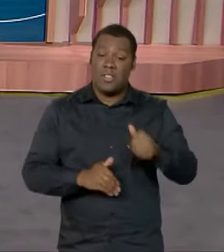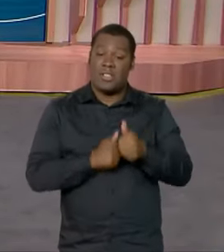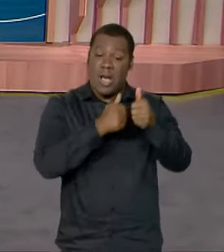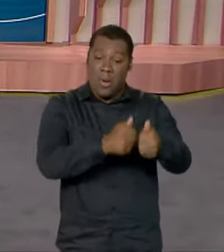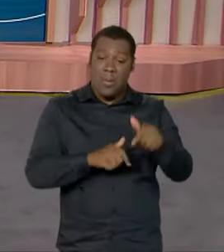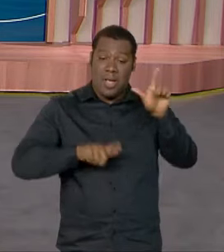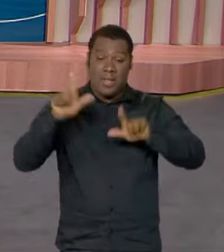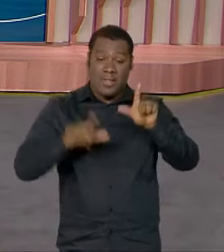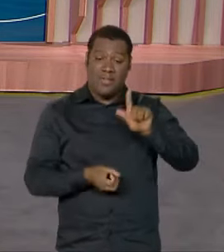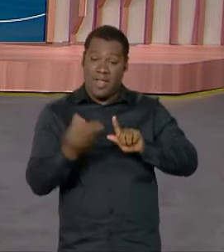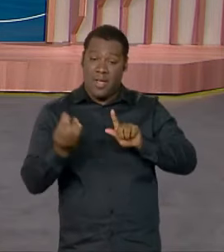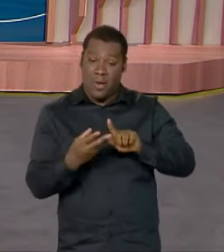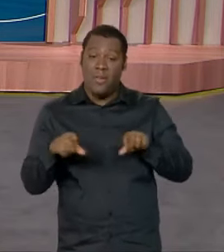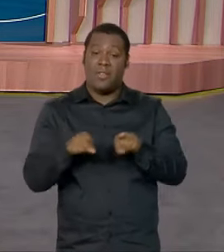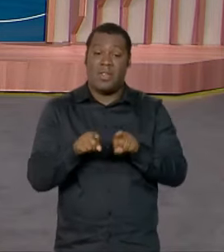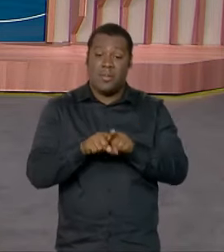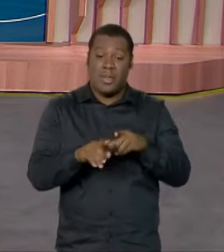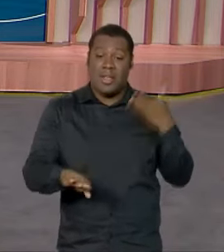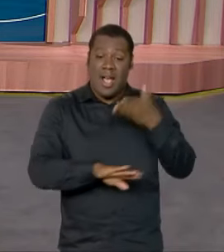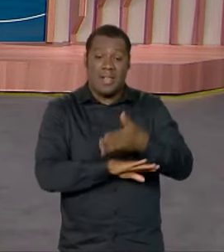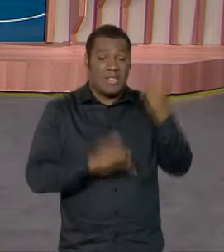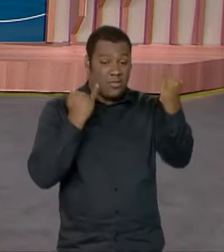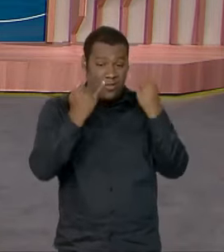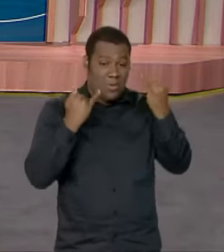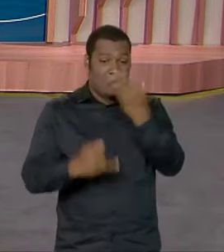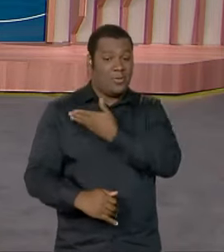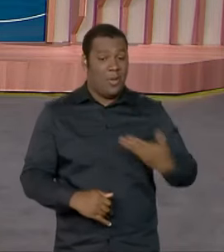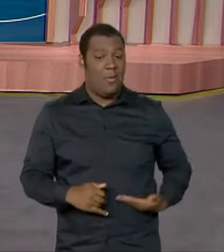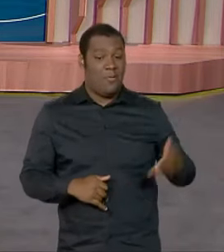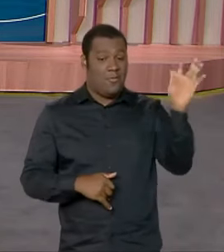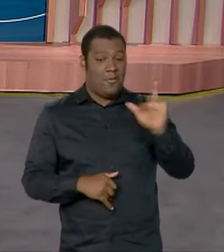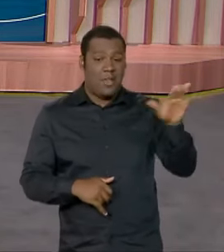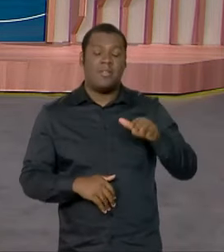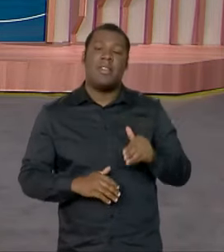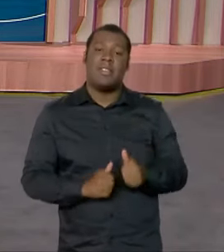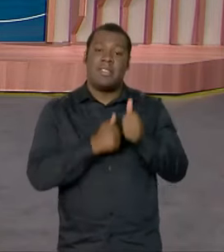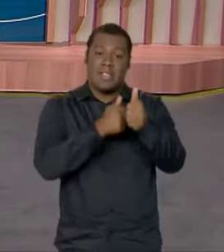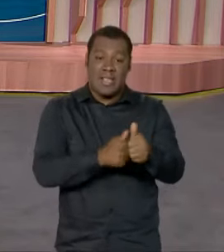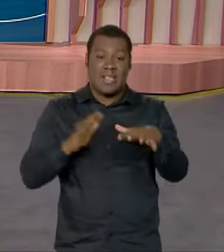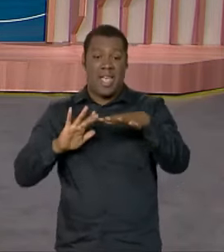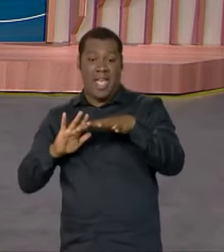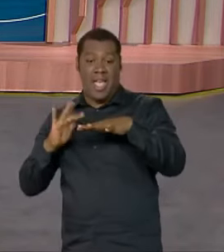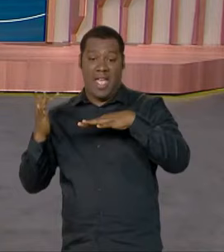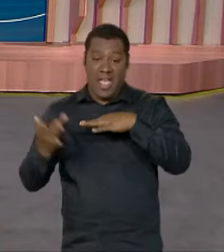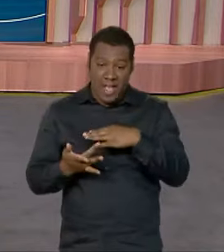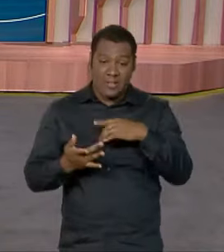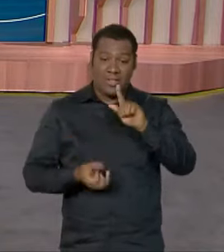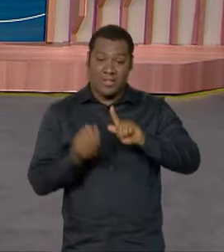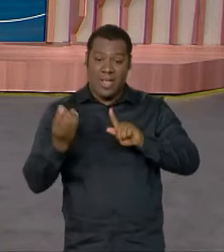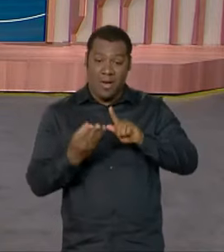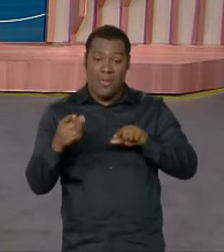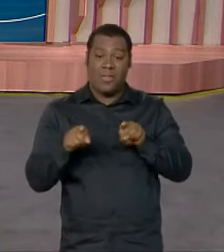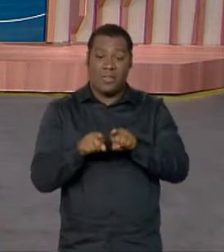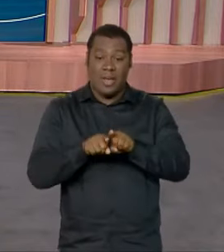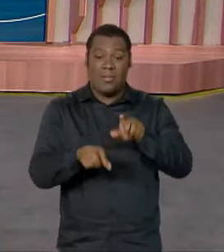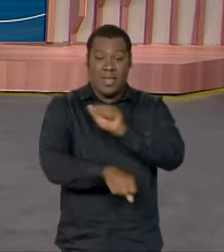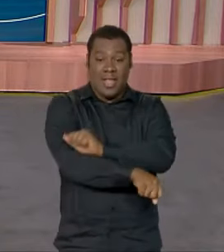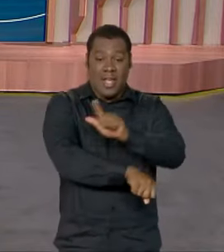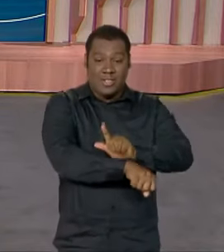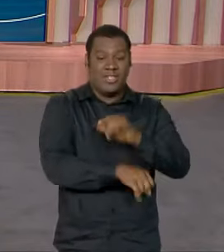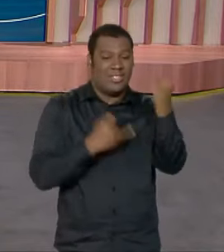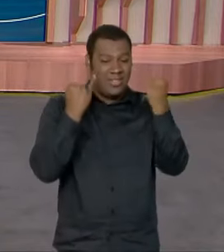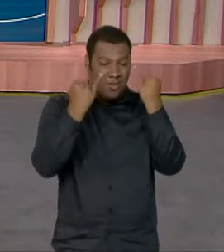canal Gov e fique por dentro das notícias do governo federal. Siga também as nossas redes sociais e a nossa agência